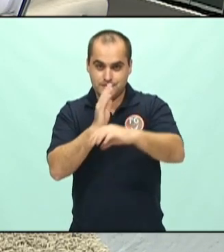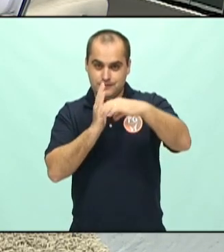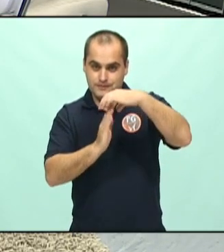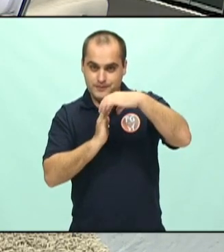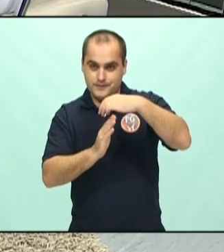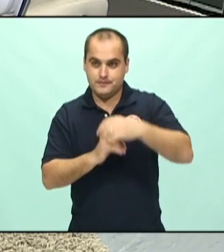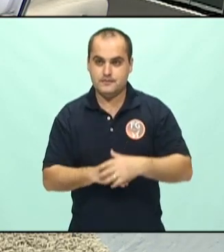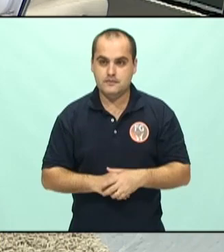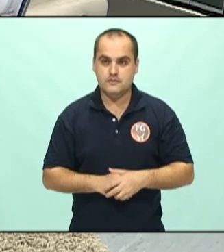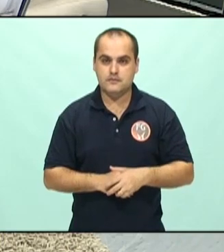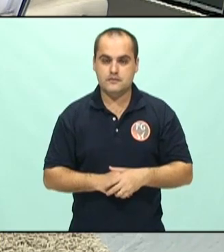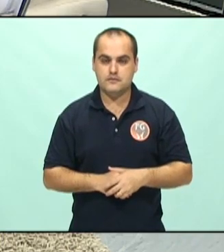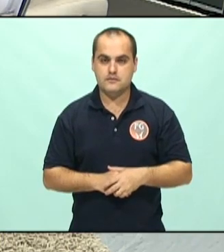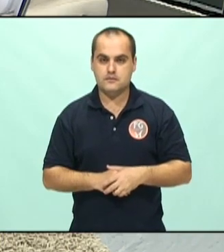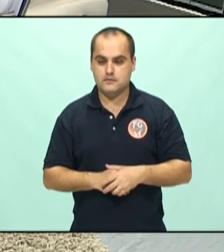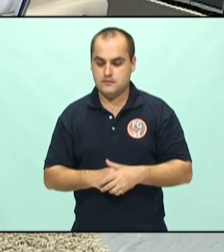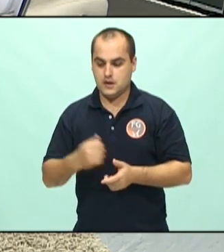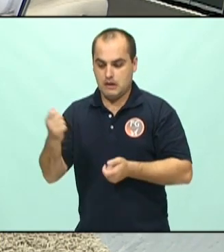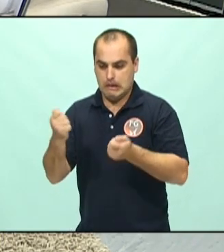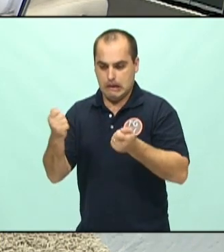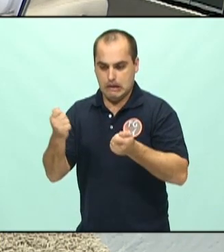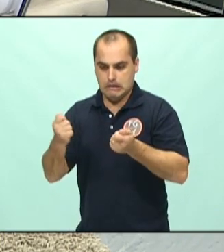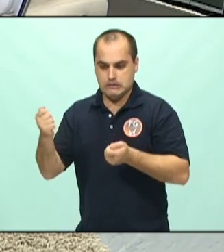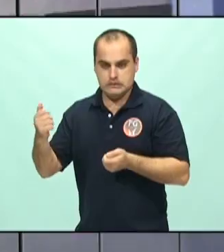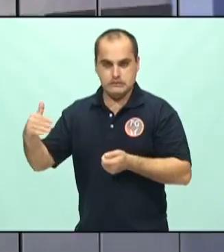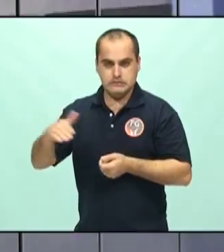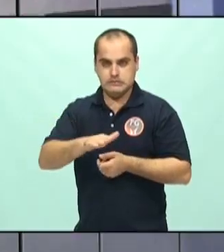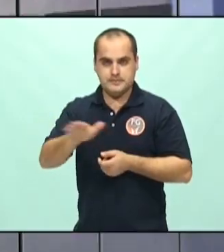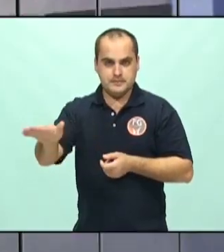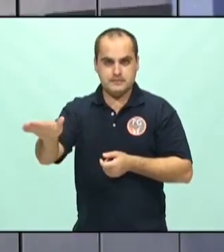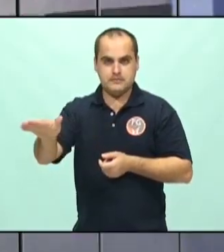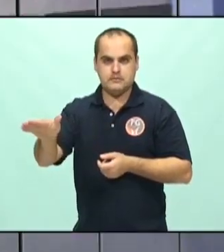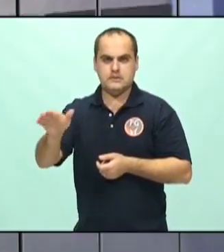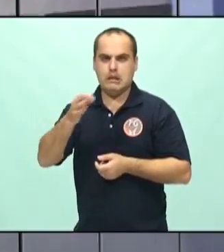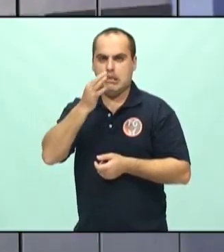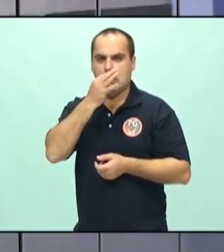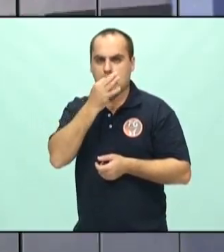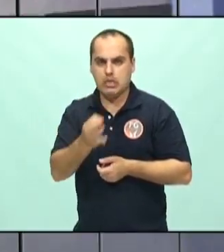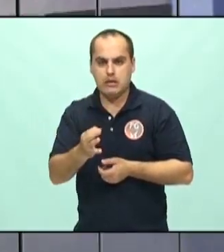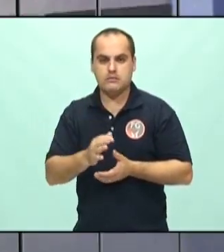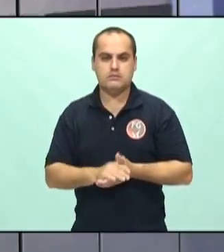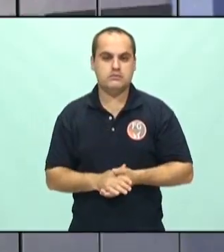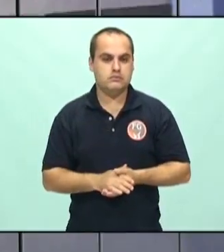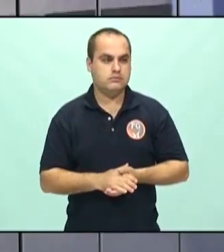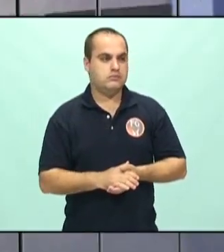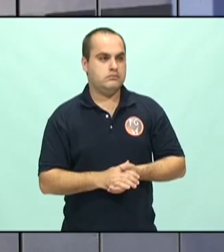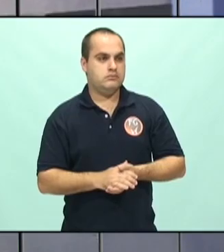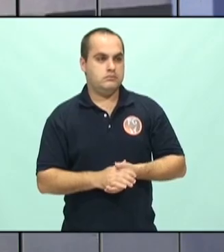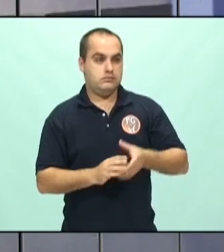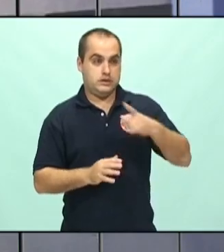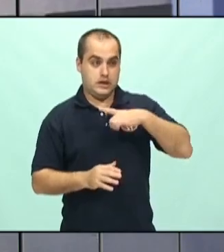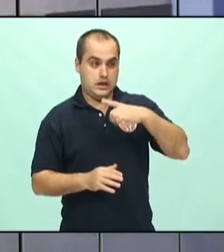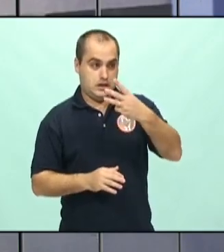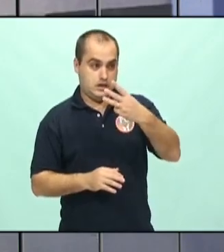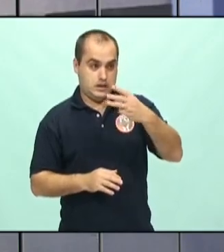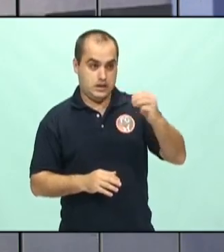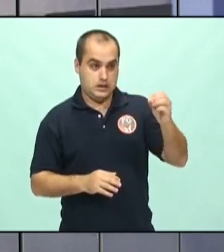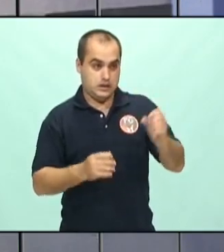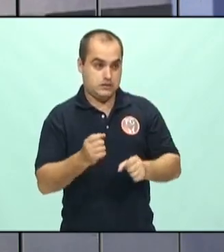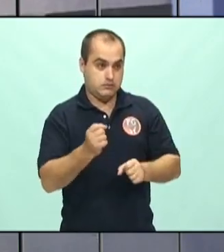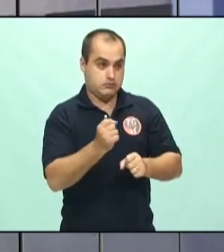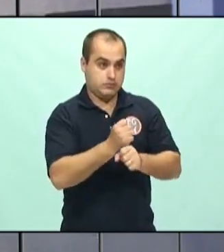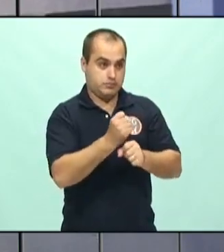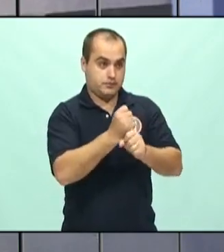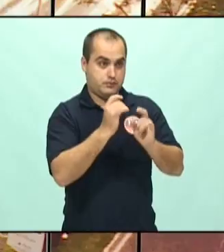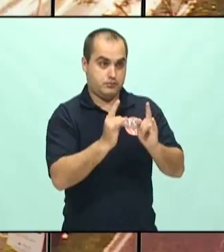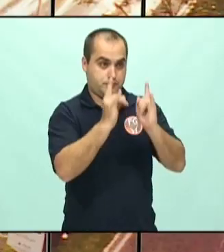elenco que eles estão dando para estacionamento de carro é horrível só coloca o não sei ler 300 apartamento lá eles vão colocar 500